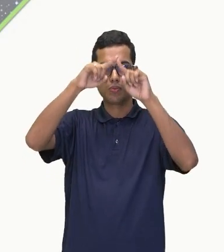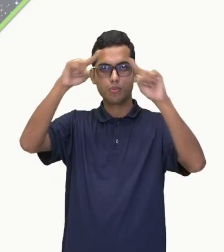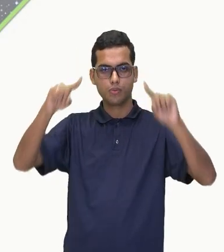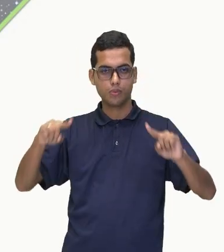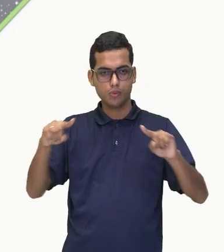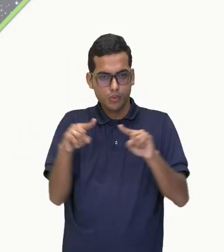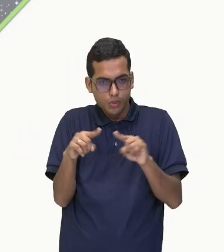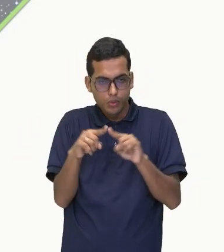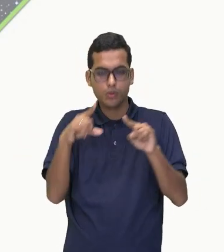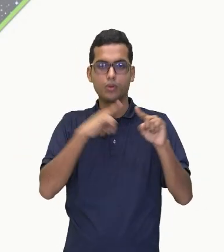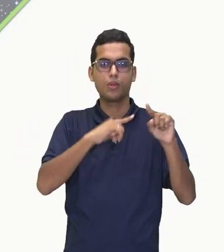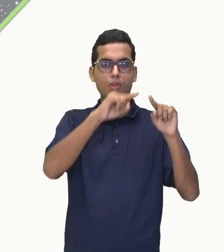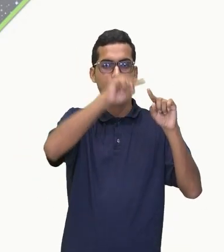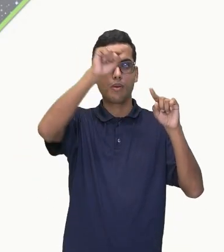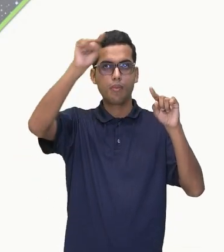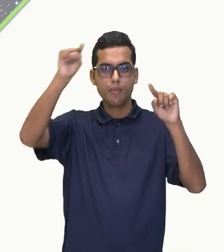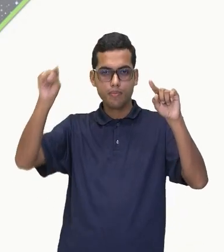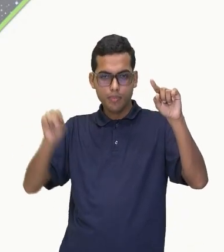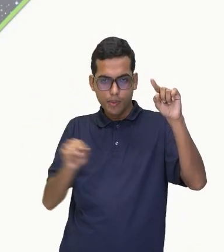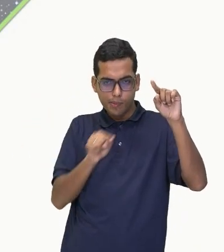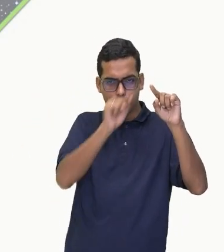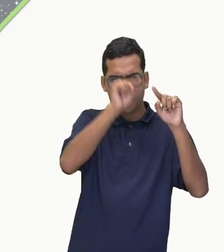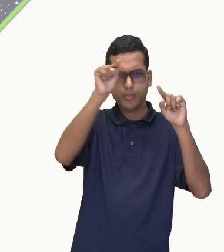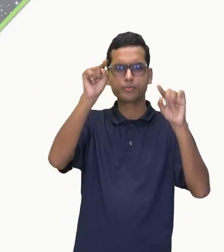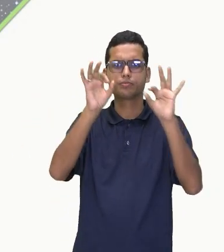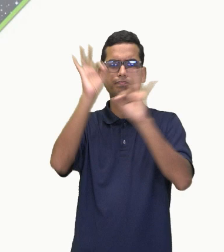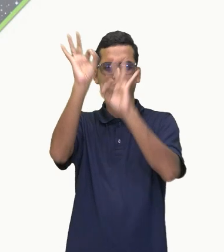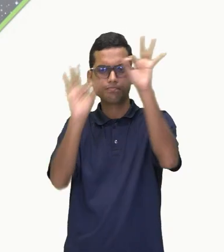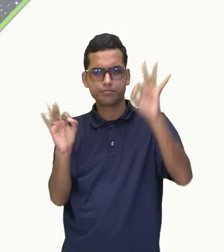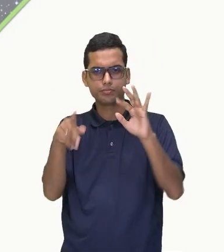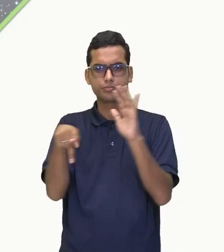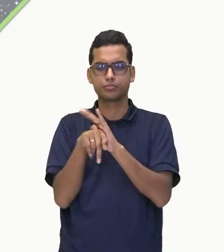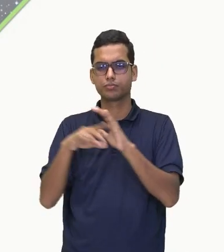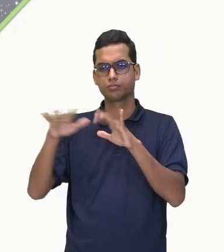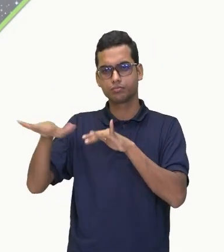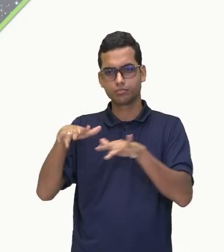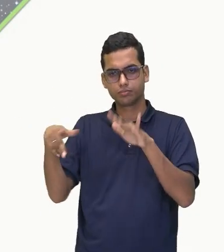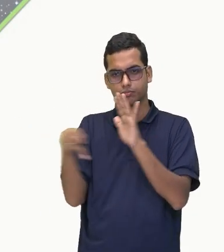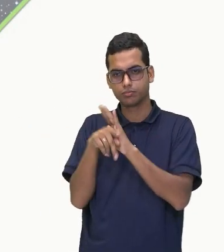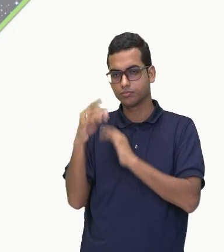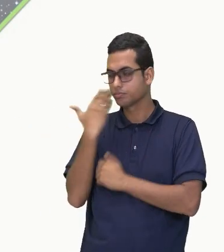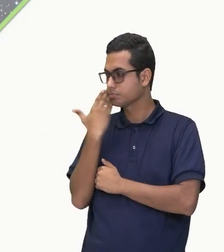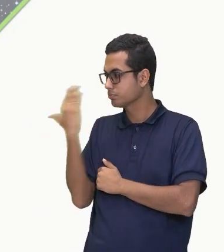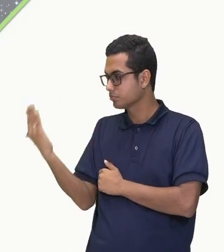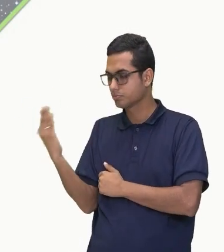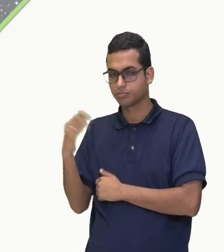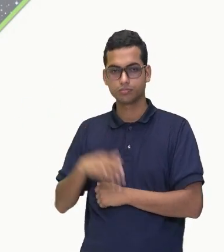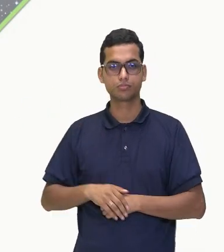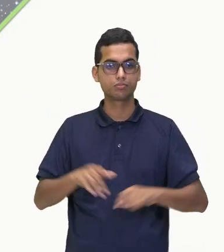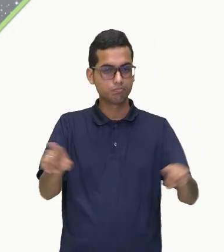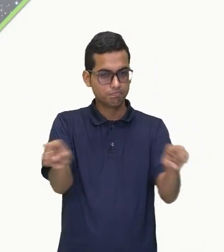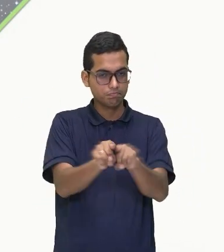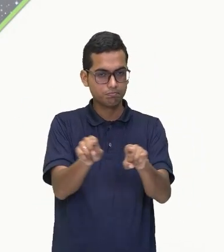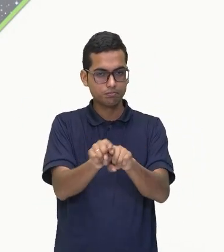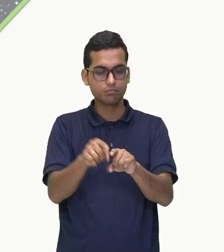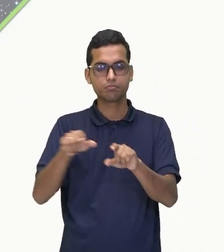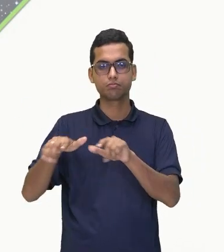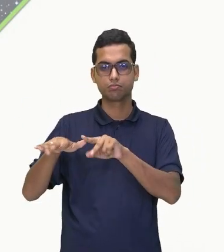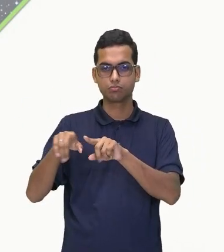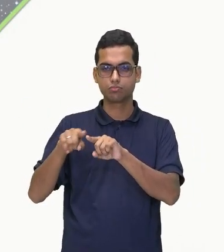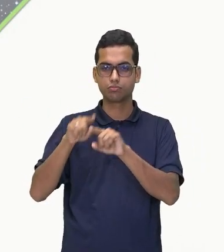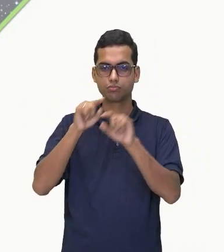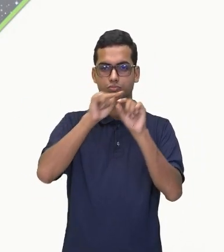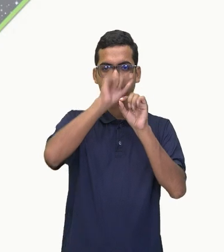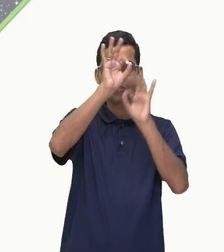movimento. E para parabólico, a trajetória é uma parábola, você tem aí. E com